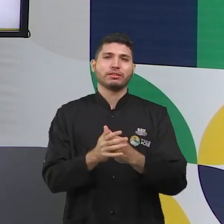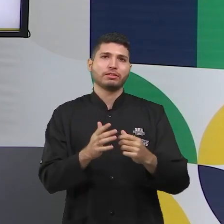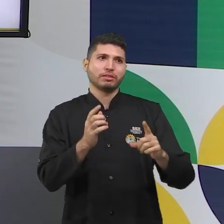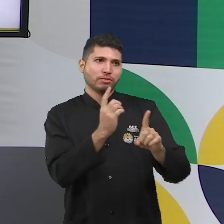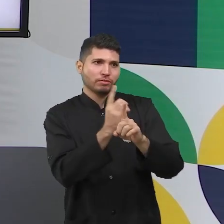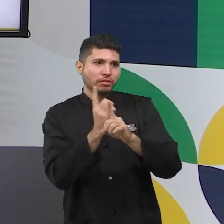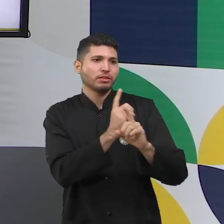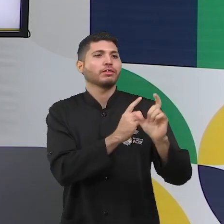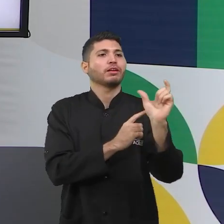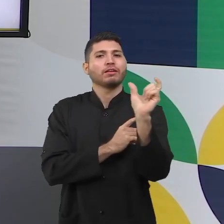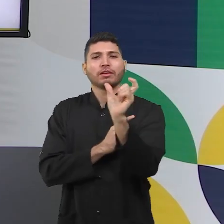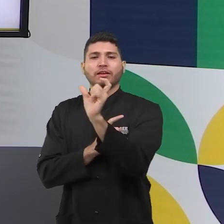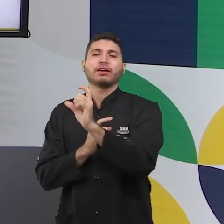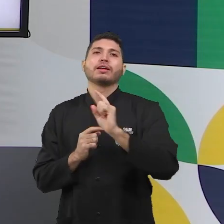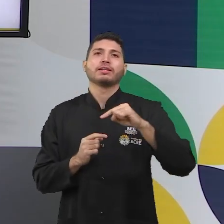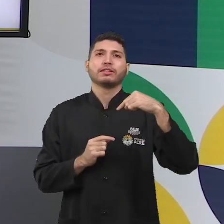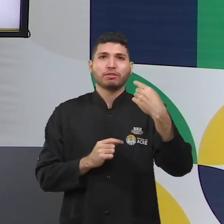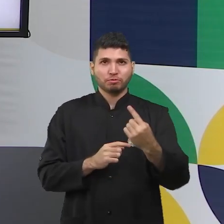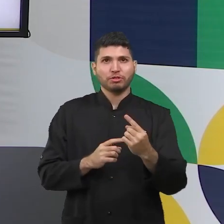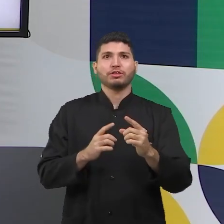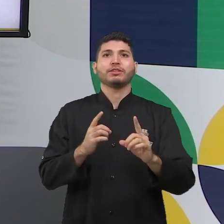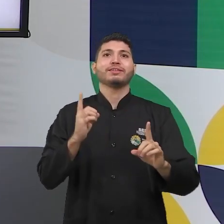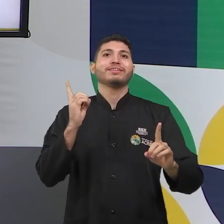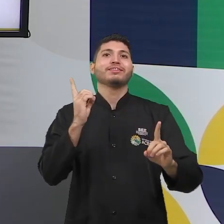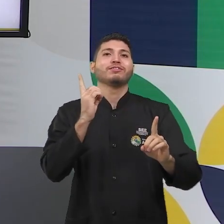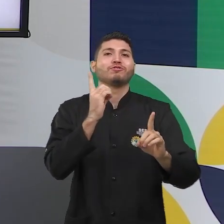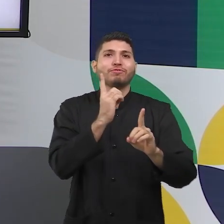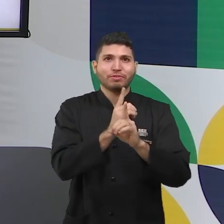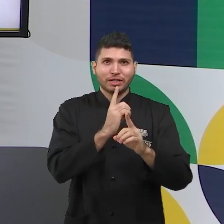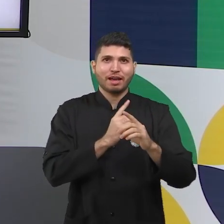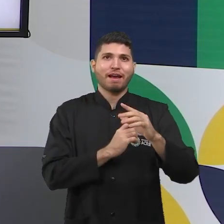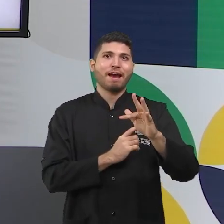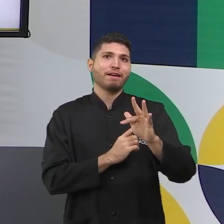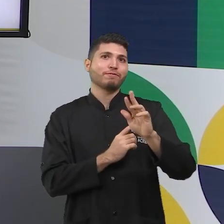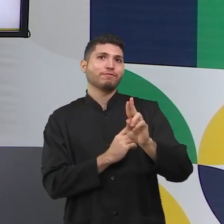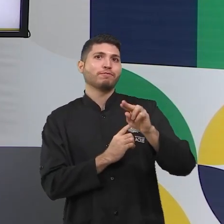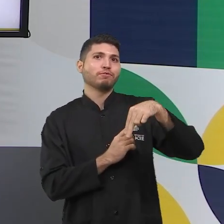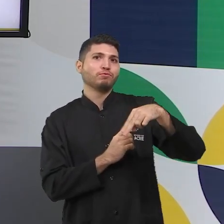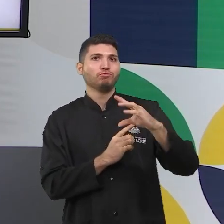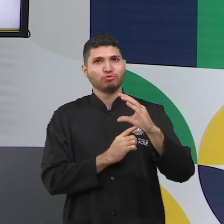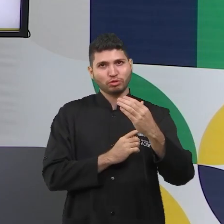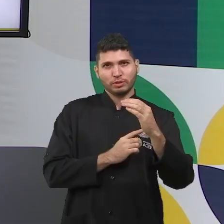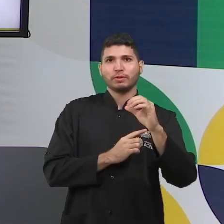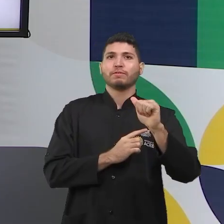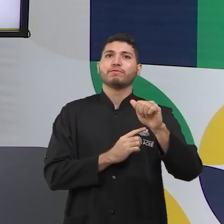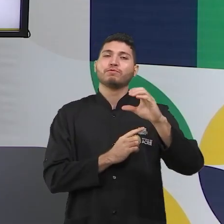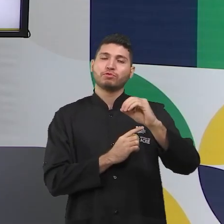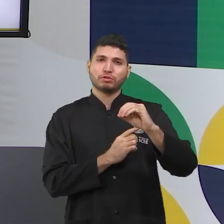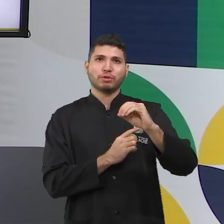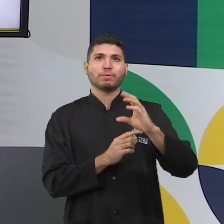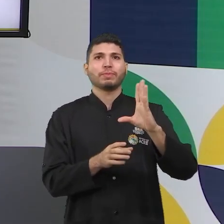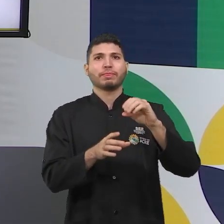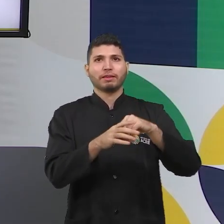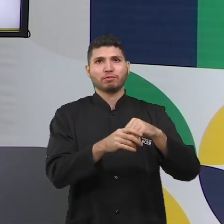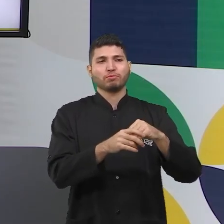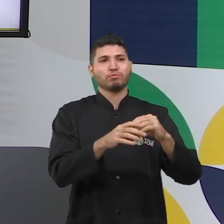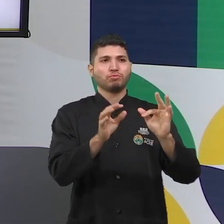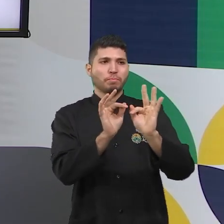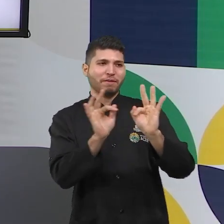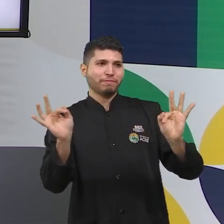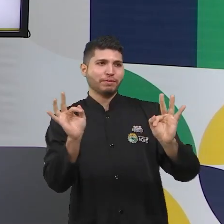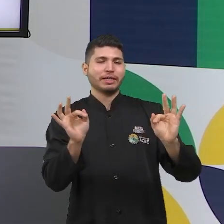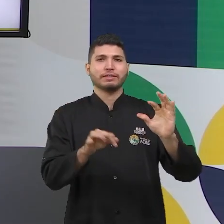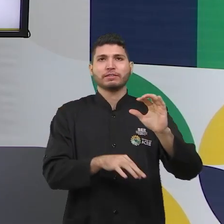e depois você identifica a função que ela está exercendo dentro de um período, dentro de uma oração, que é a chamada sintaxe. Então, nós